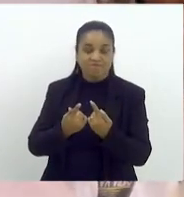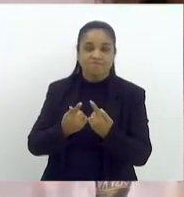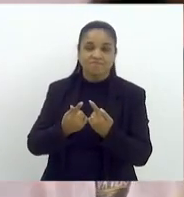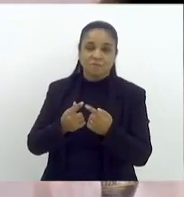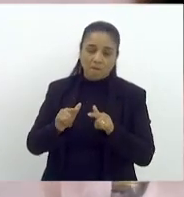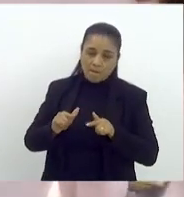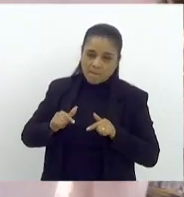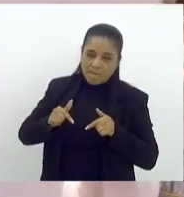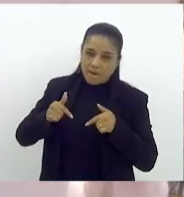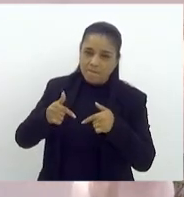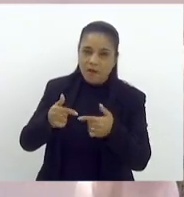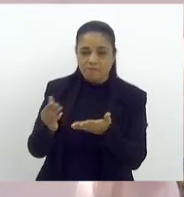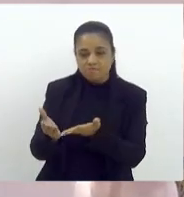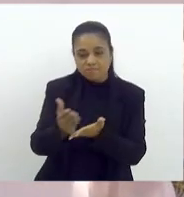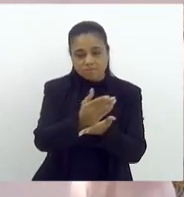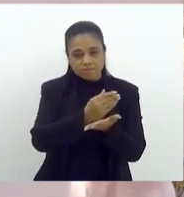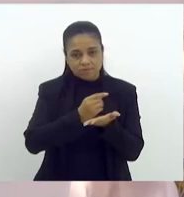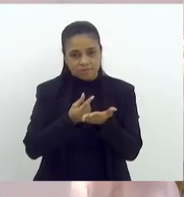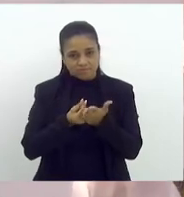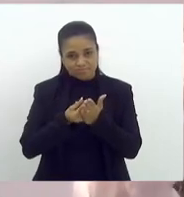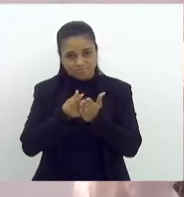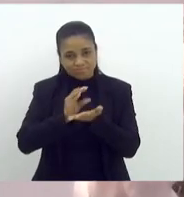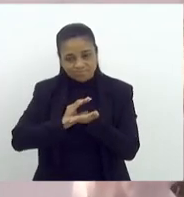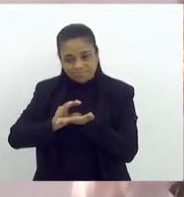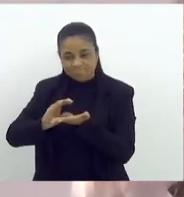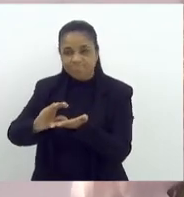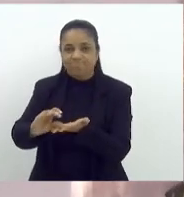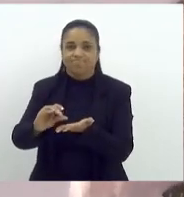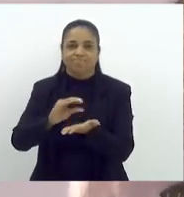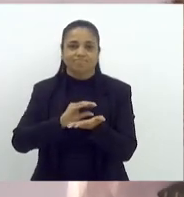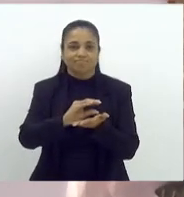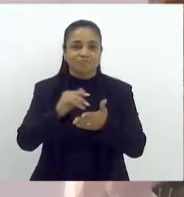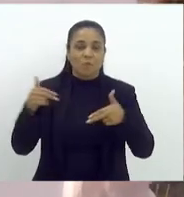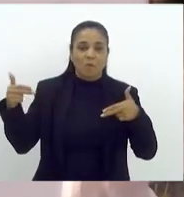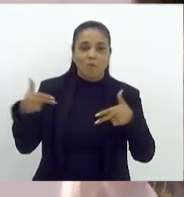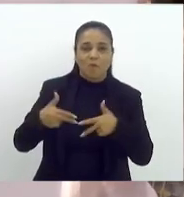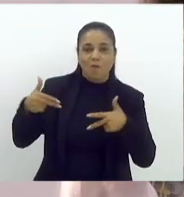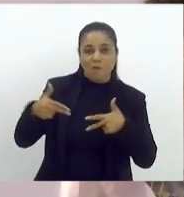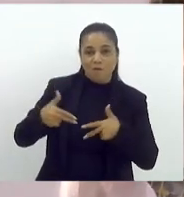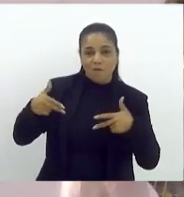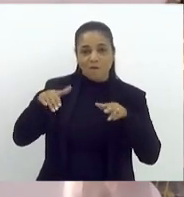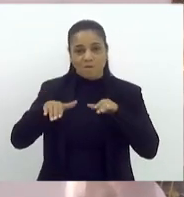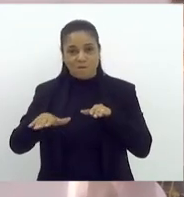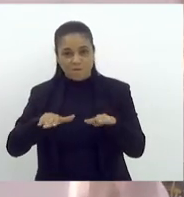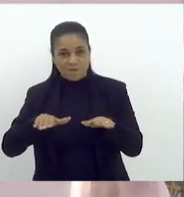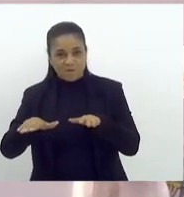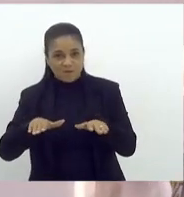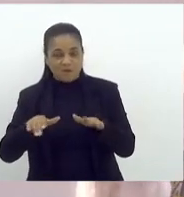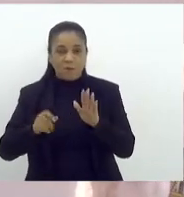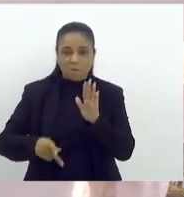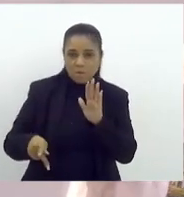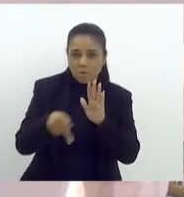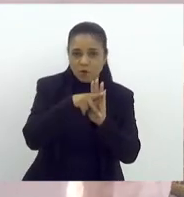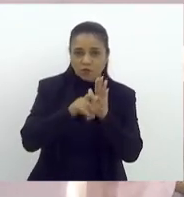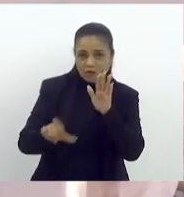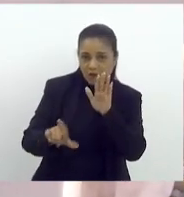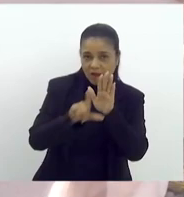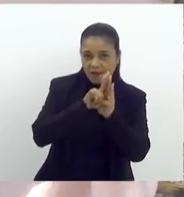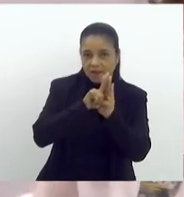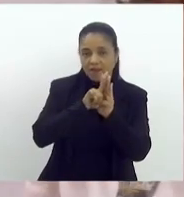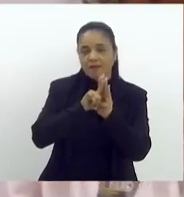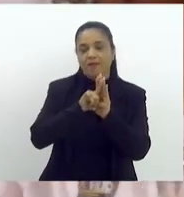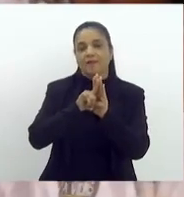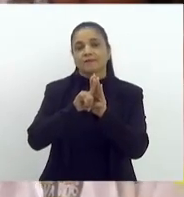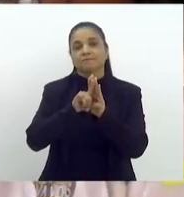em dotação orçamentária para o movimento hip hop abertura sim de projetos de leis que